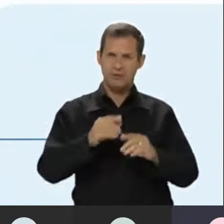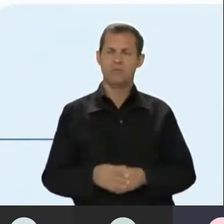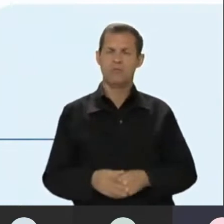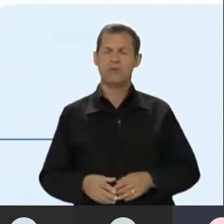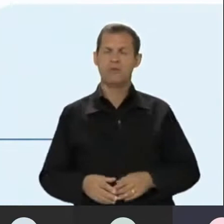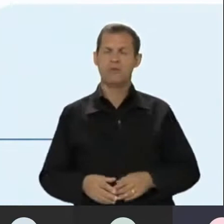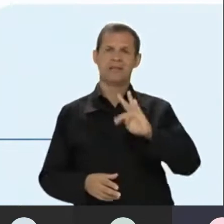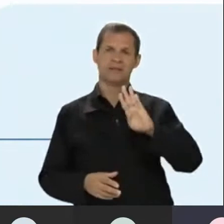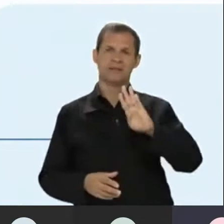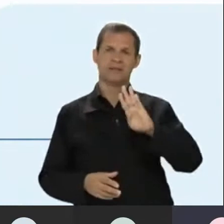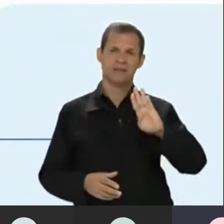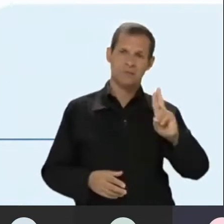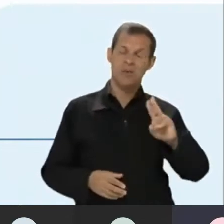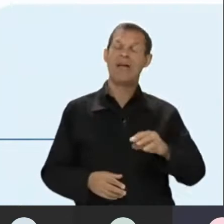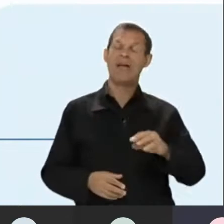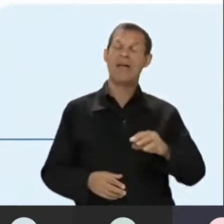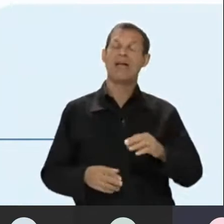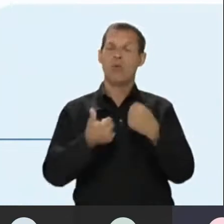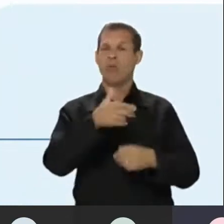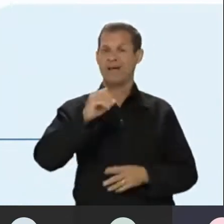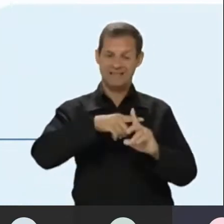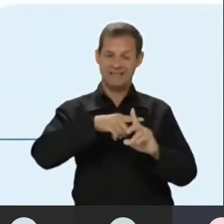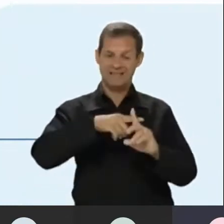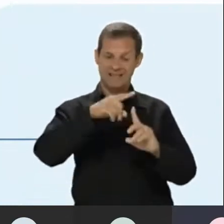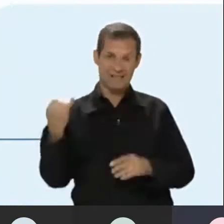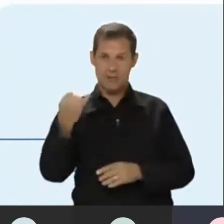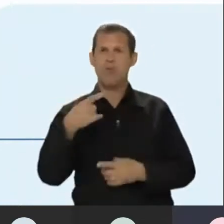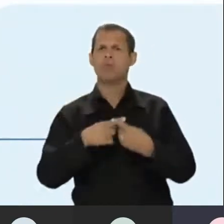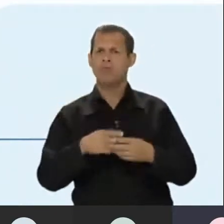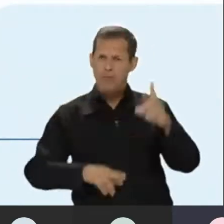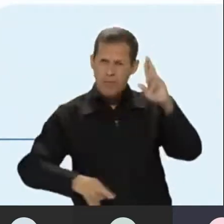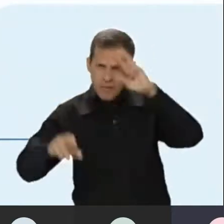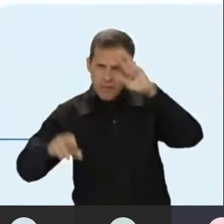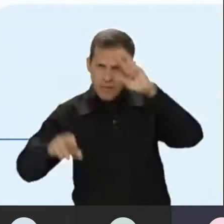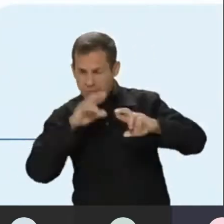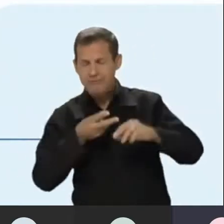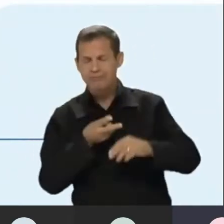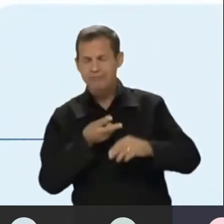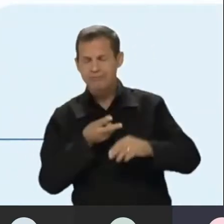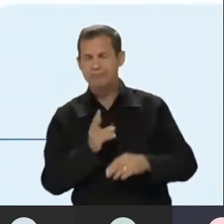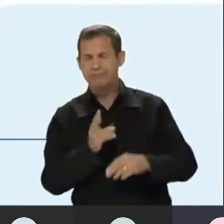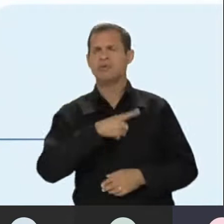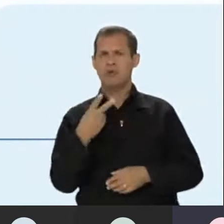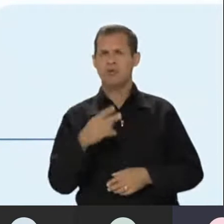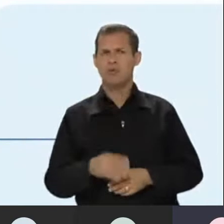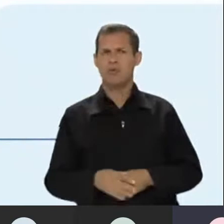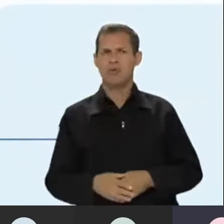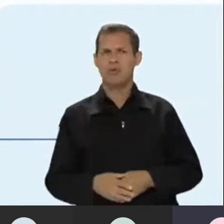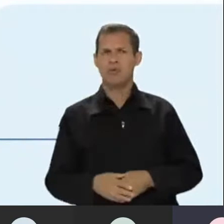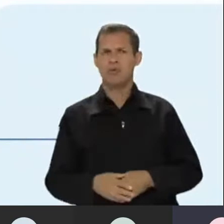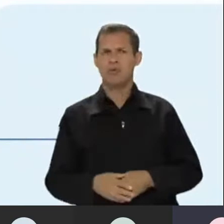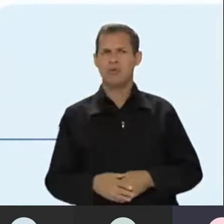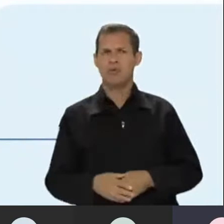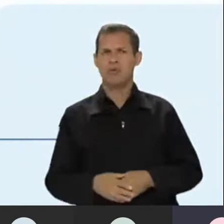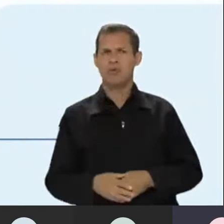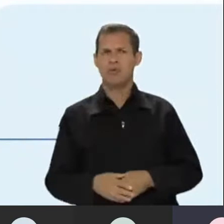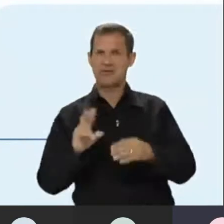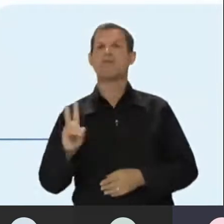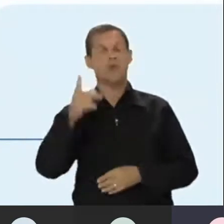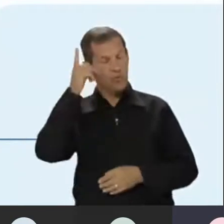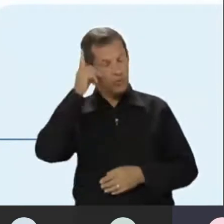de bulbo úmido é igual a 10 graus Celsius. Então, isso é importante que você observe, que sempre que você tem duas variáveis, a